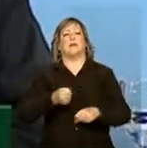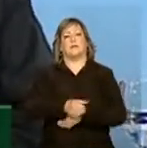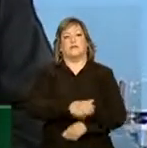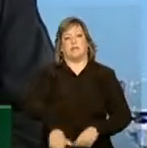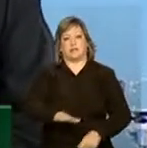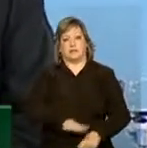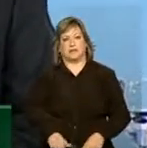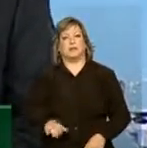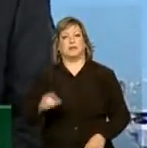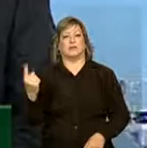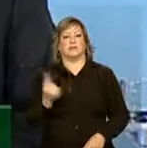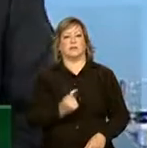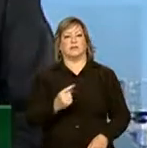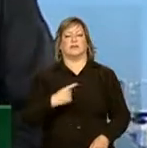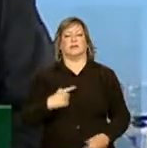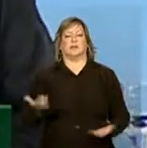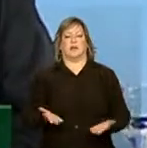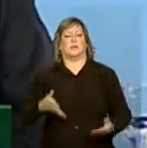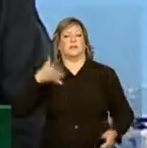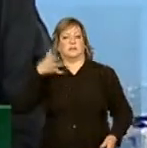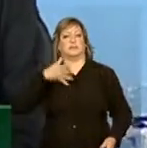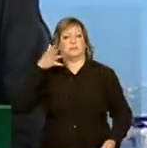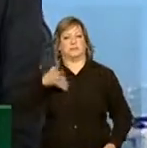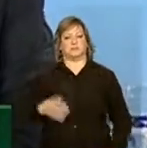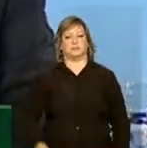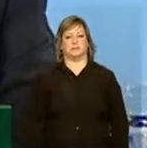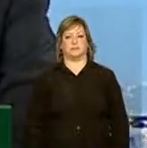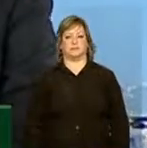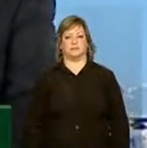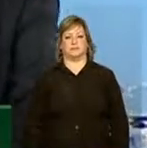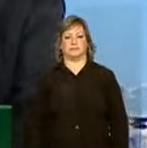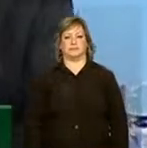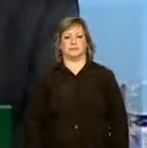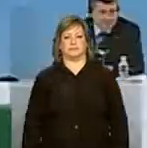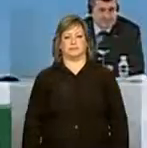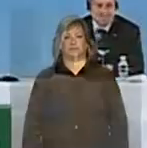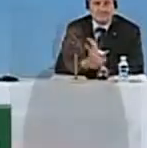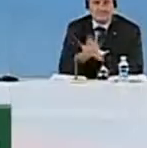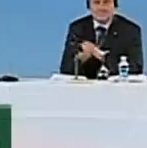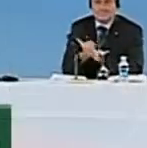Infantil, senhor Kailash Satyamartin.